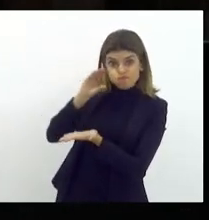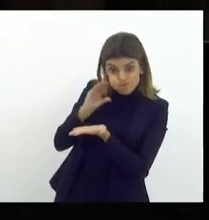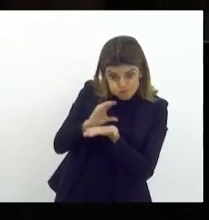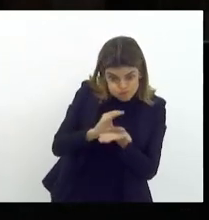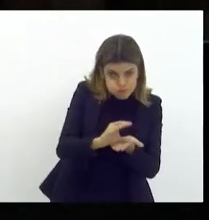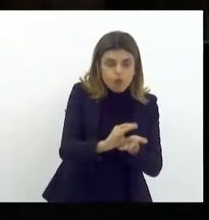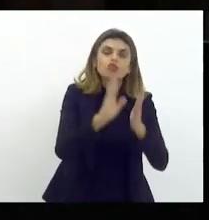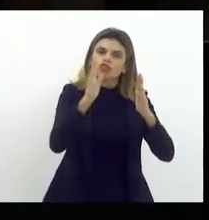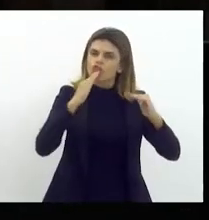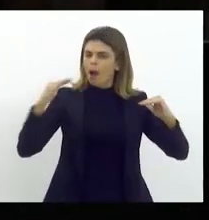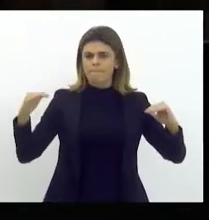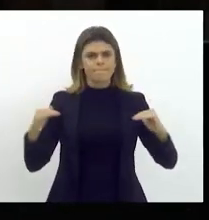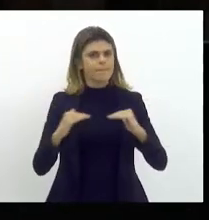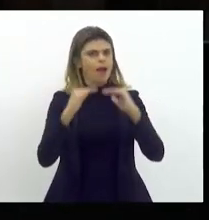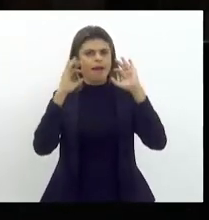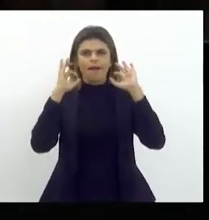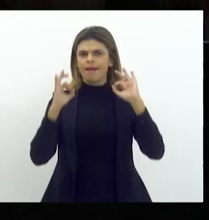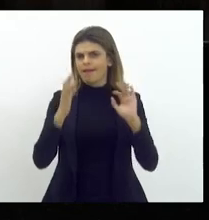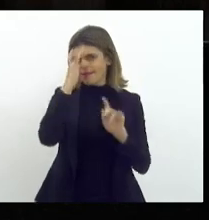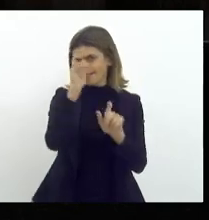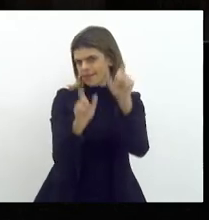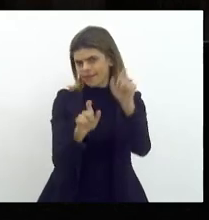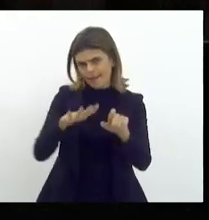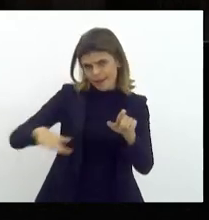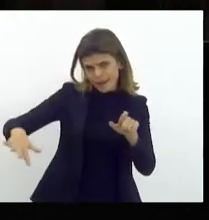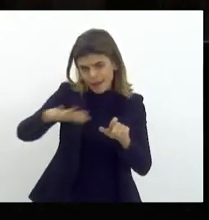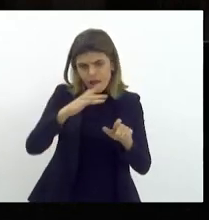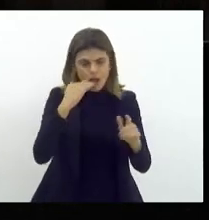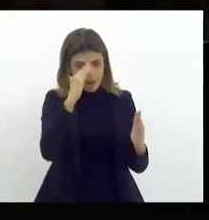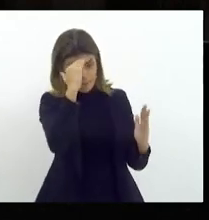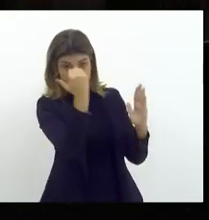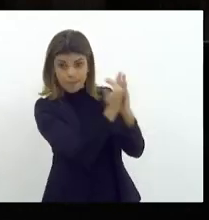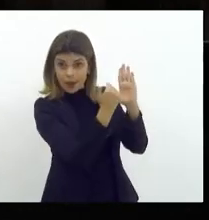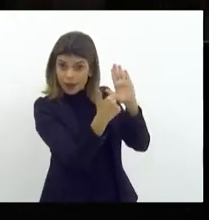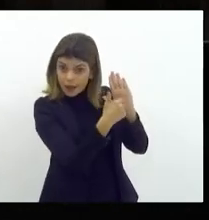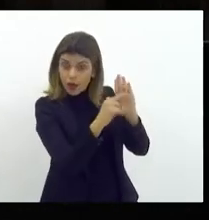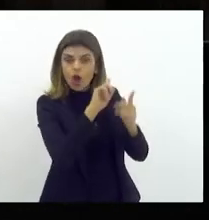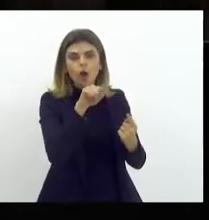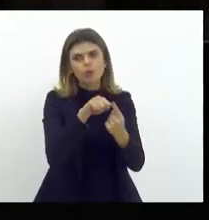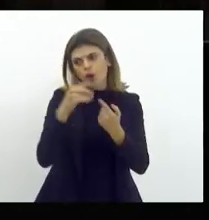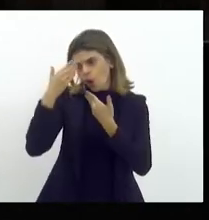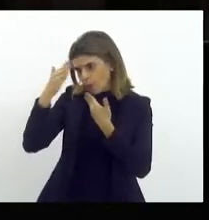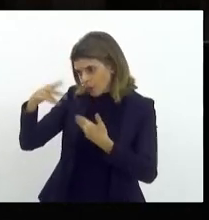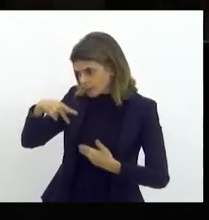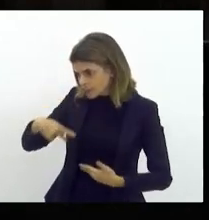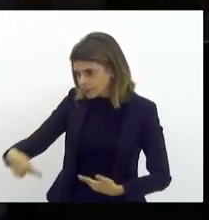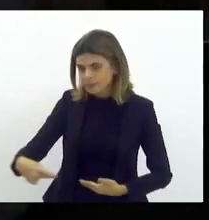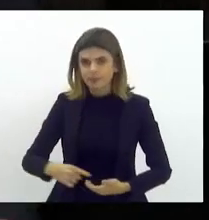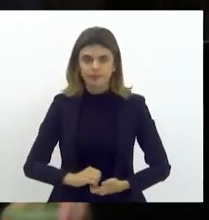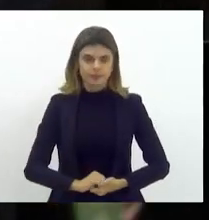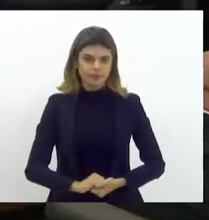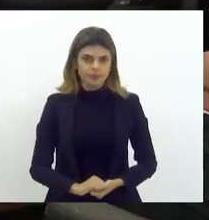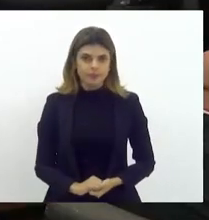está em plena conformidade com seus objetivos era isso que eu queria pontuar Obrigada presidente